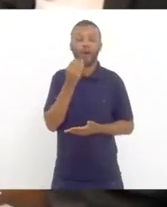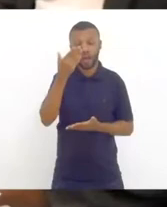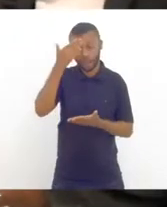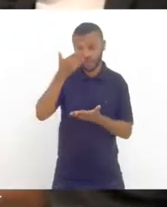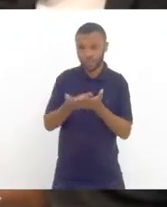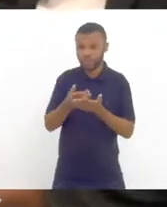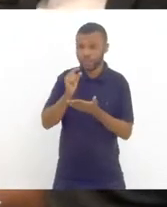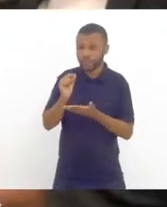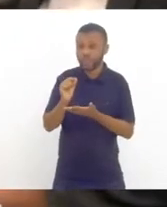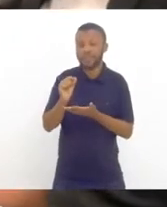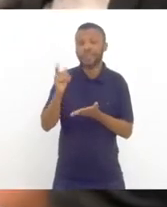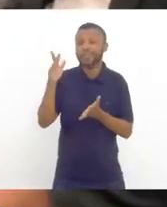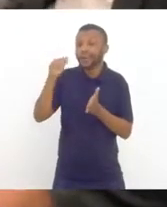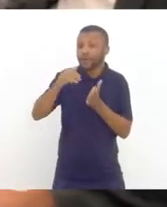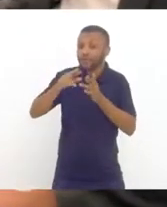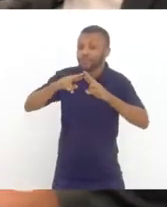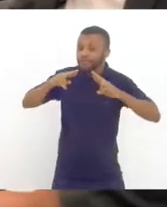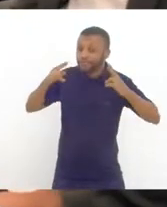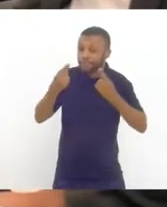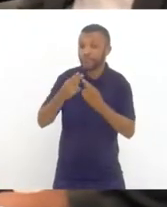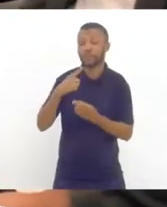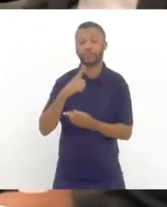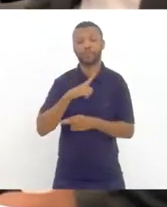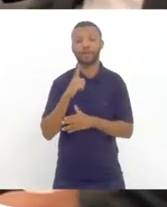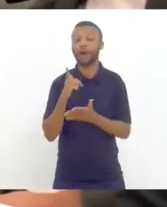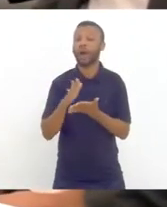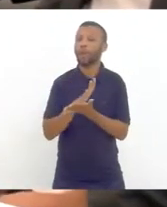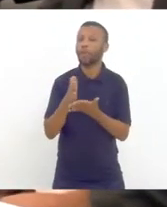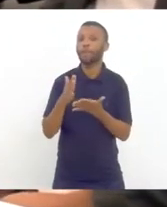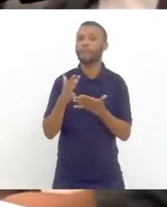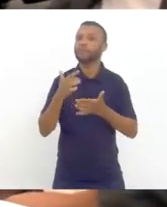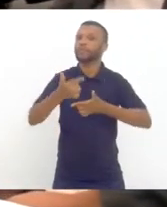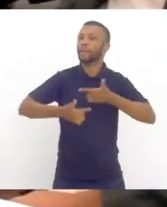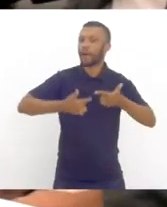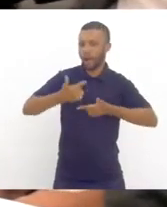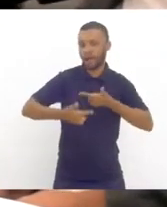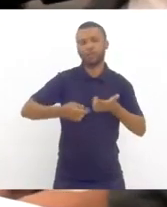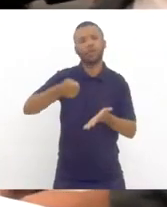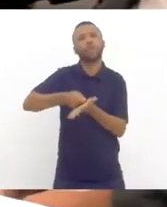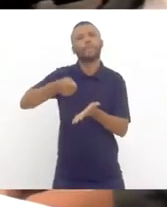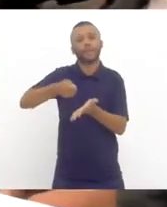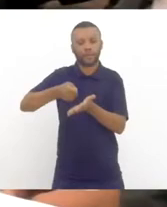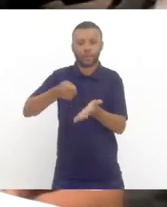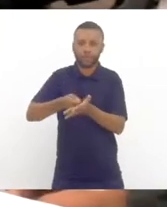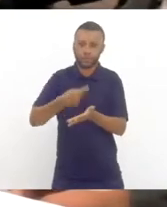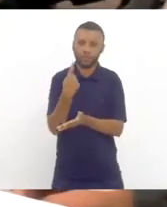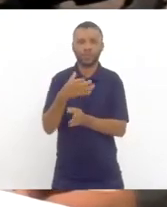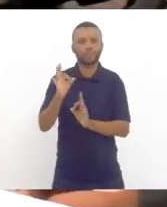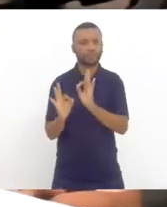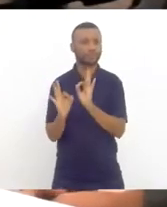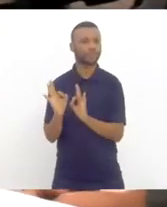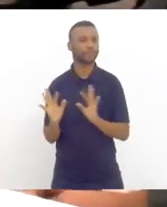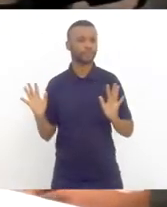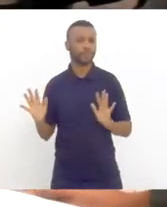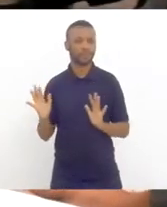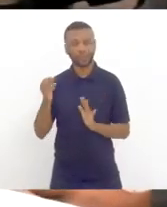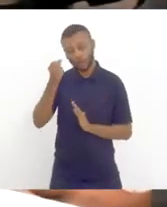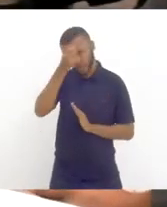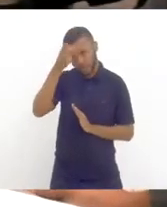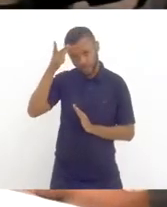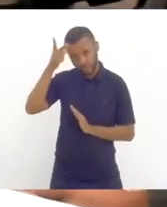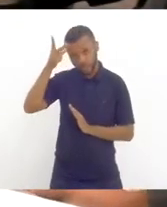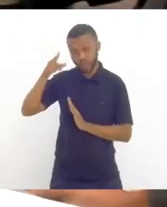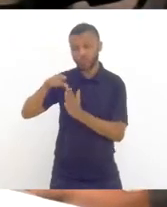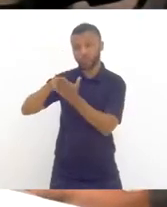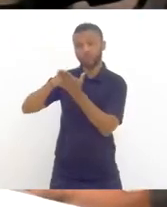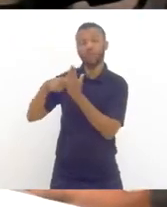audiência nós tivemos alguns deveres de casa a fazer. o município do Rio de Janeiro, então, trouxe até uma